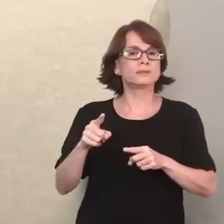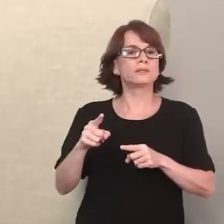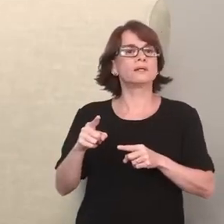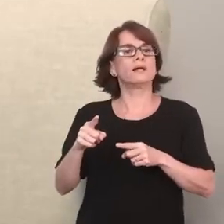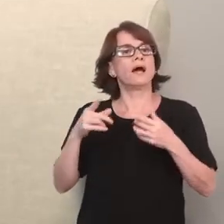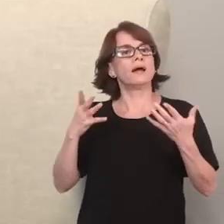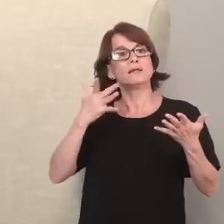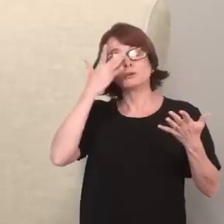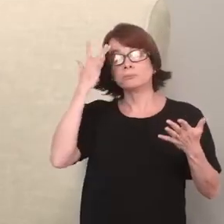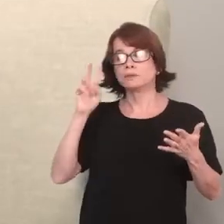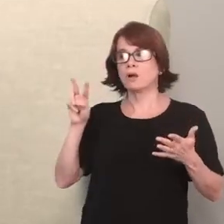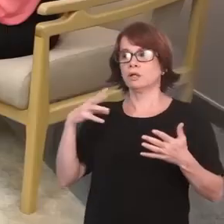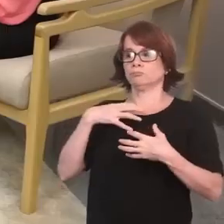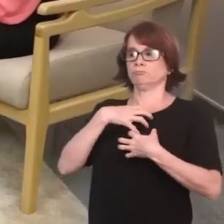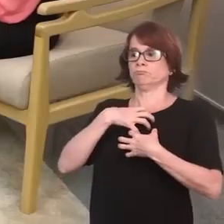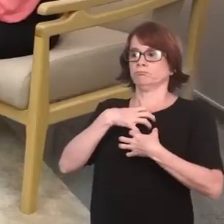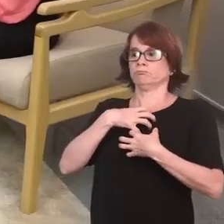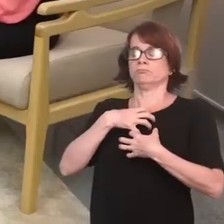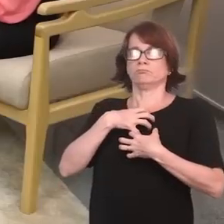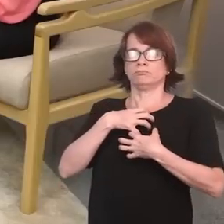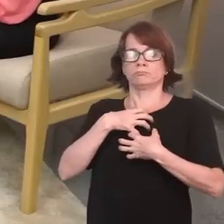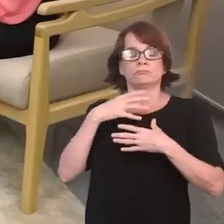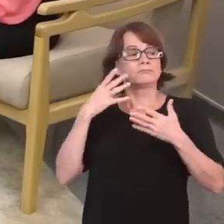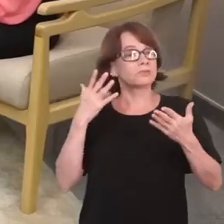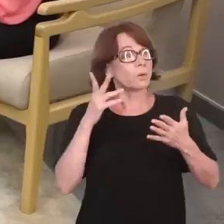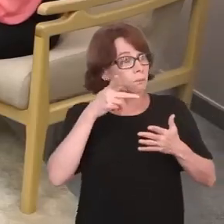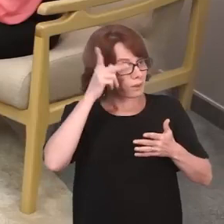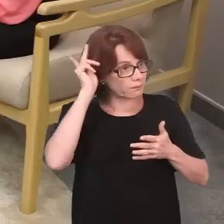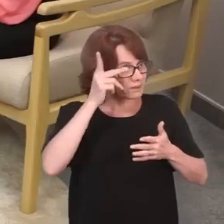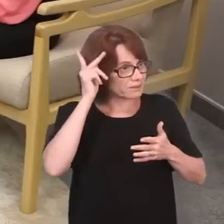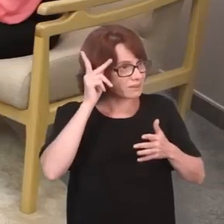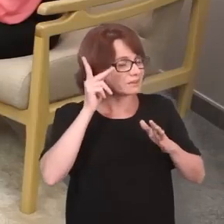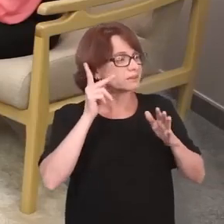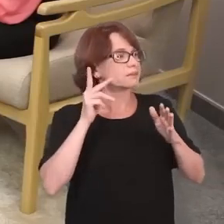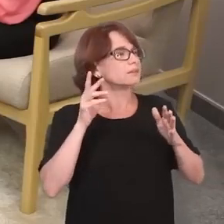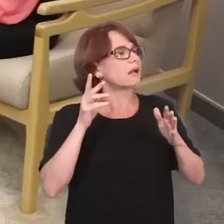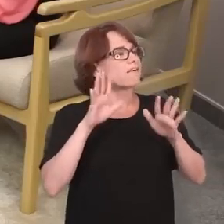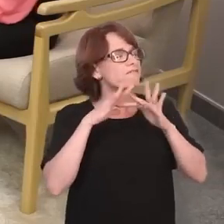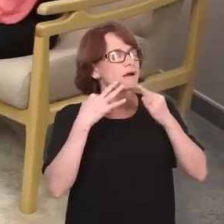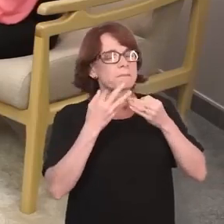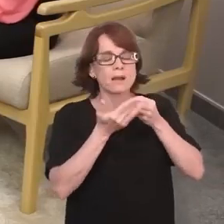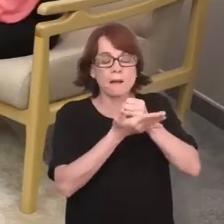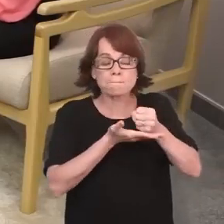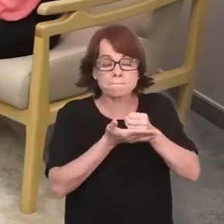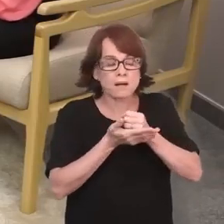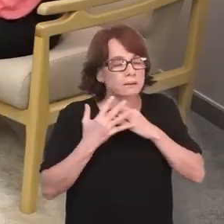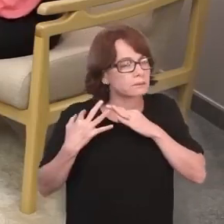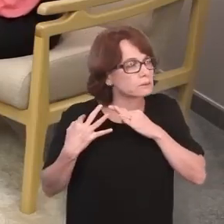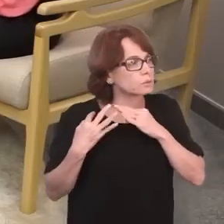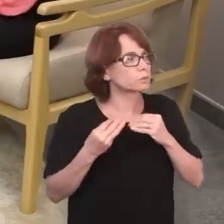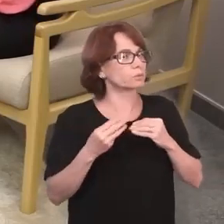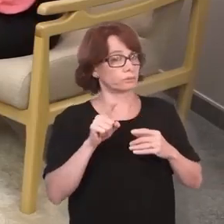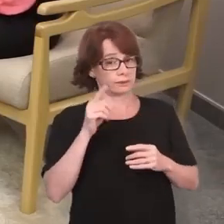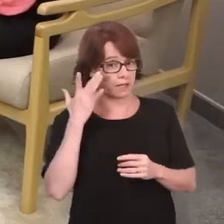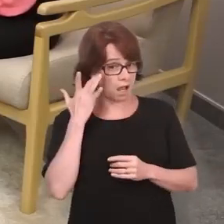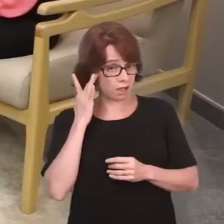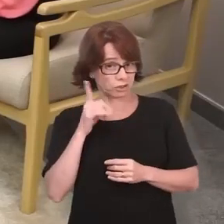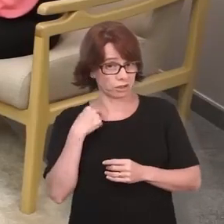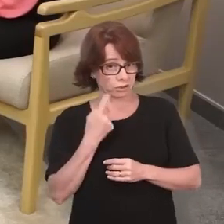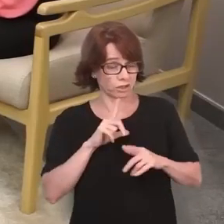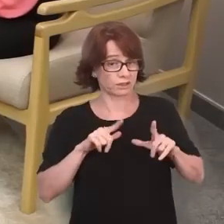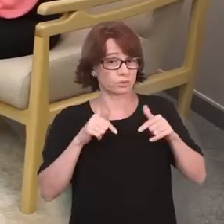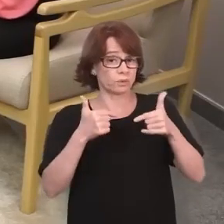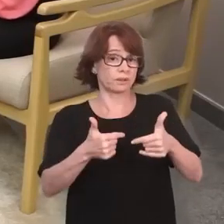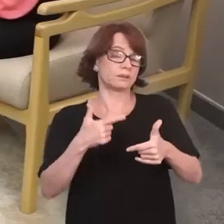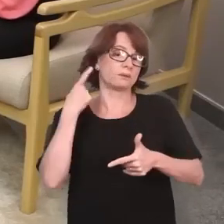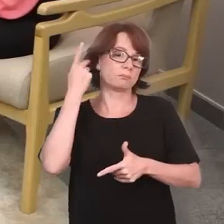pessoas tendem a... Nesse caso, Bia, especificamente falando da família, que é a base de tudo, você acha que a